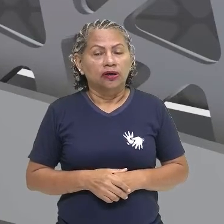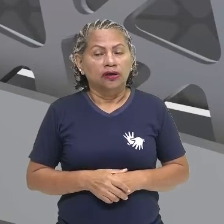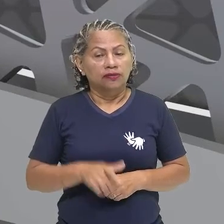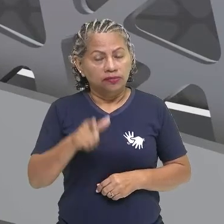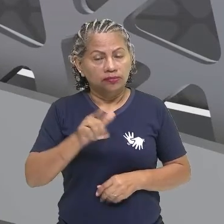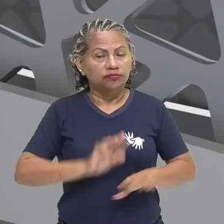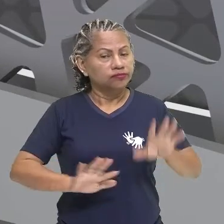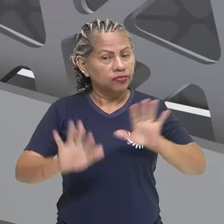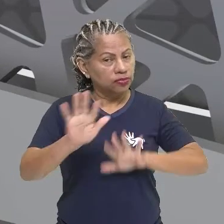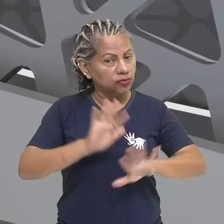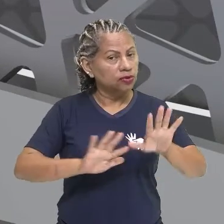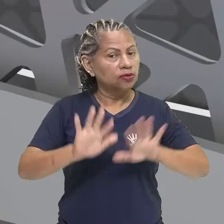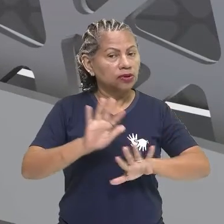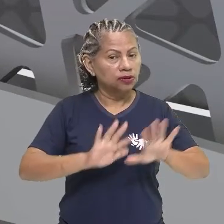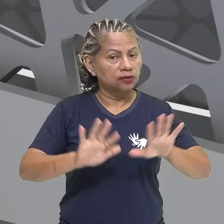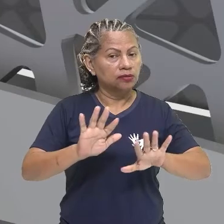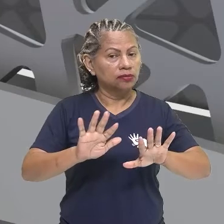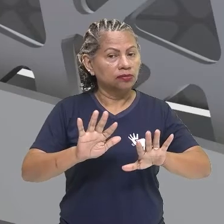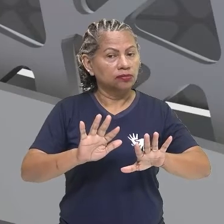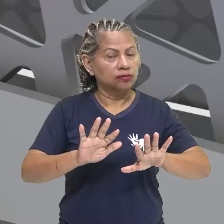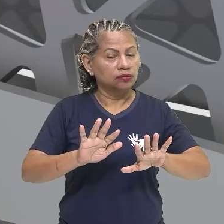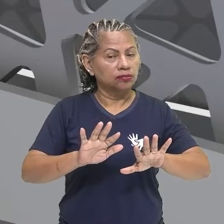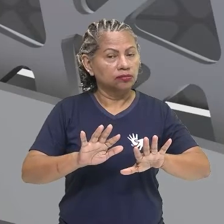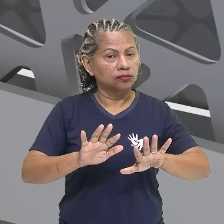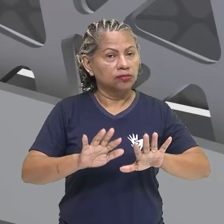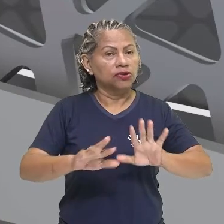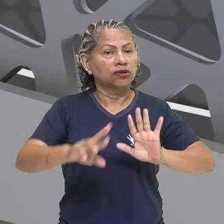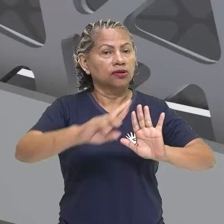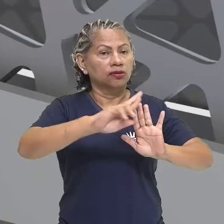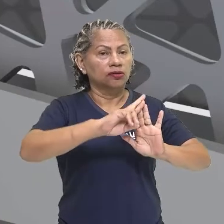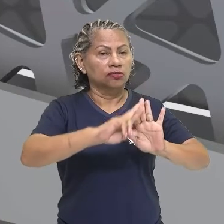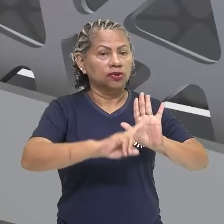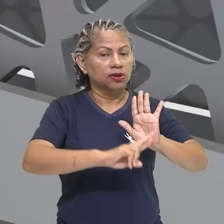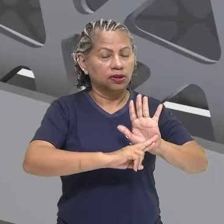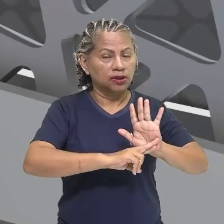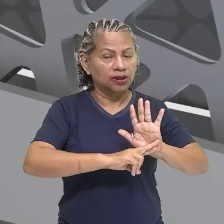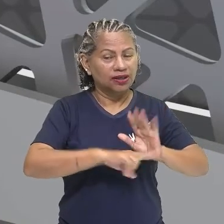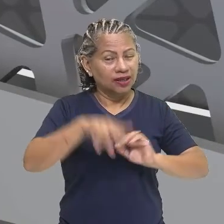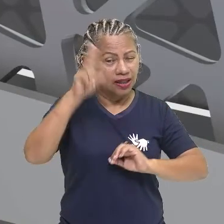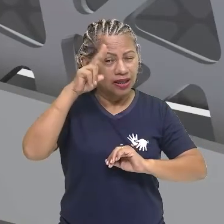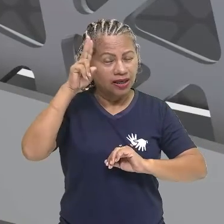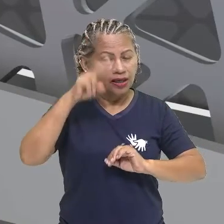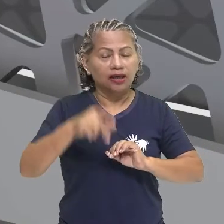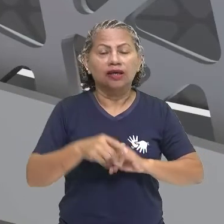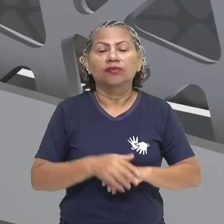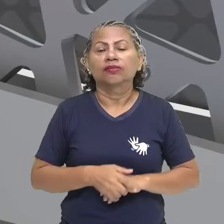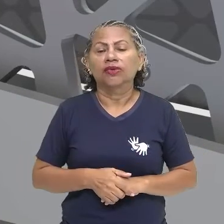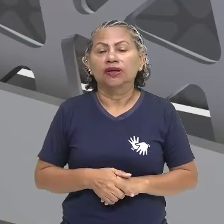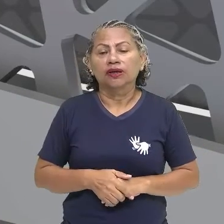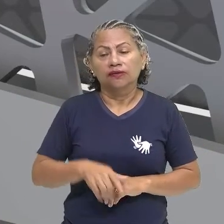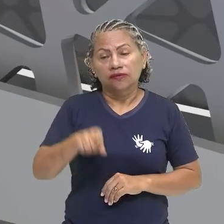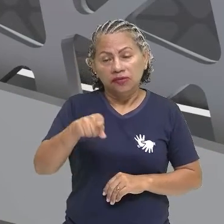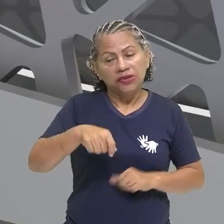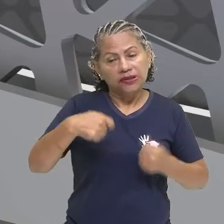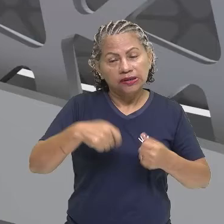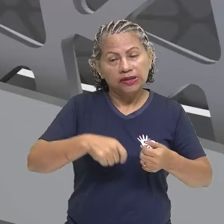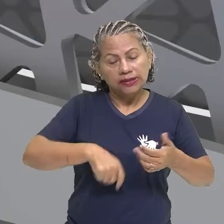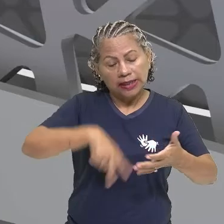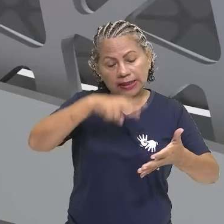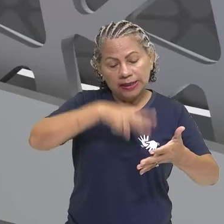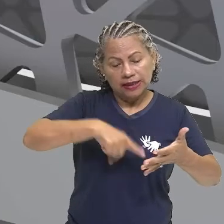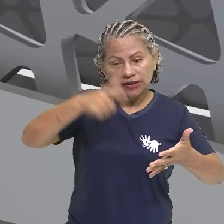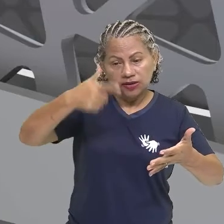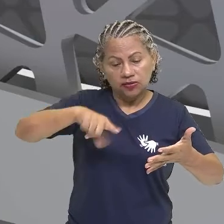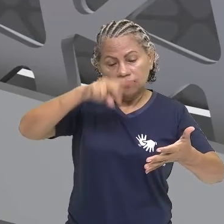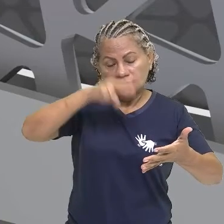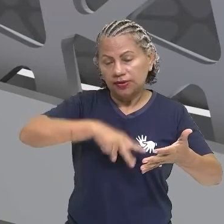bastante cuidado. Aquela regra que nós utilizamos lá nas primeiras aulas de ler e reler também se aplica aqui, tá? Antes